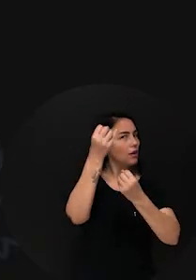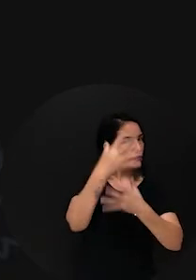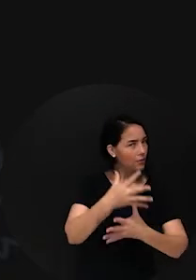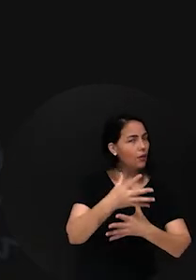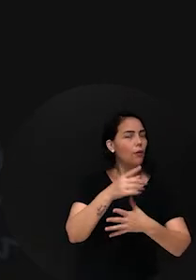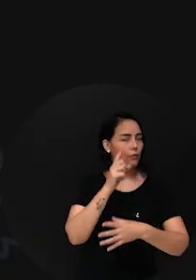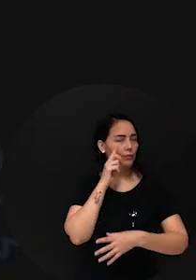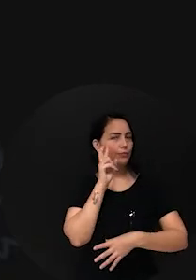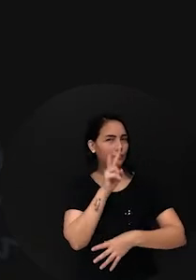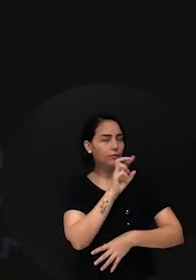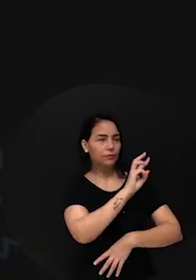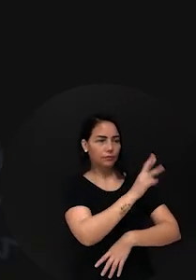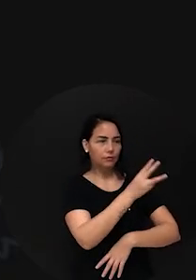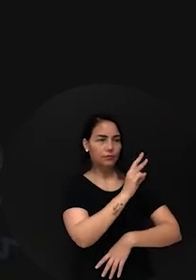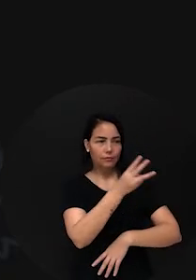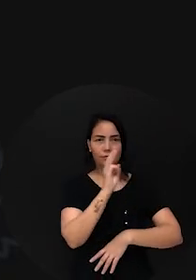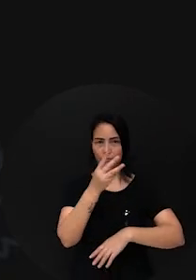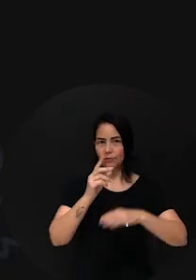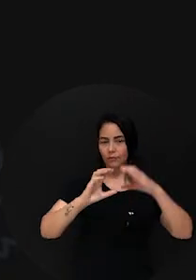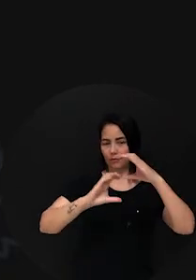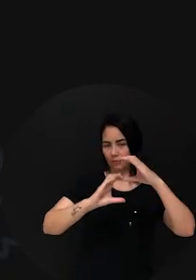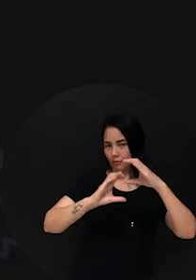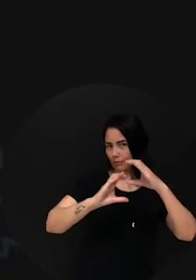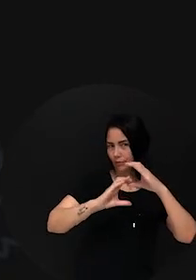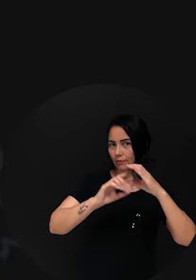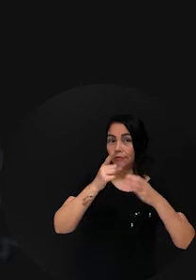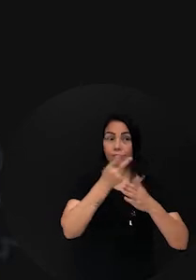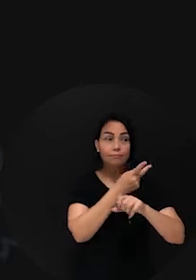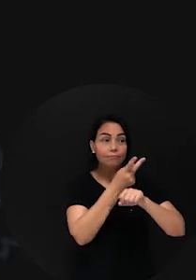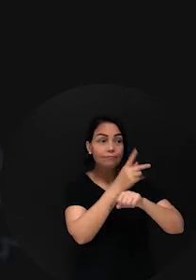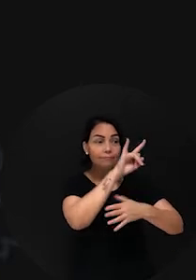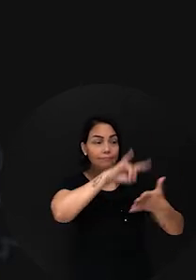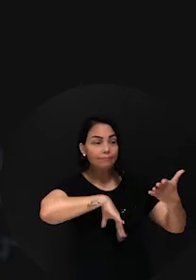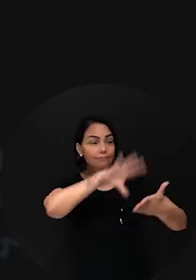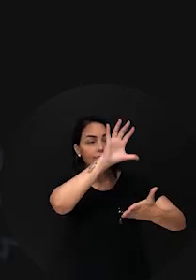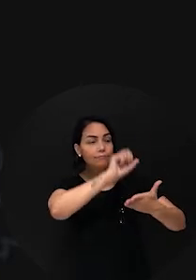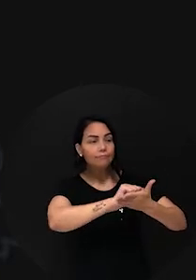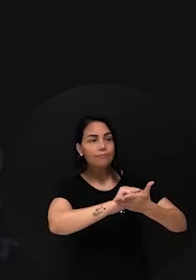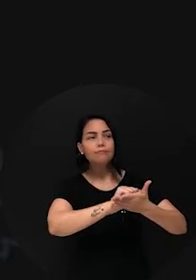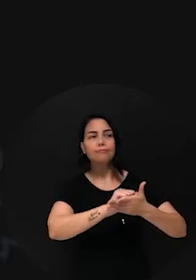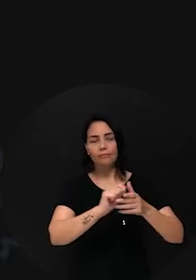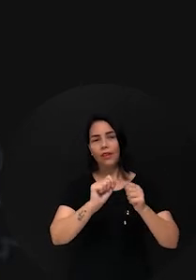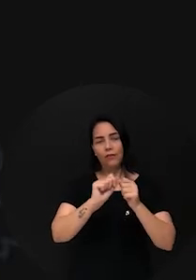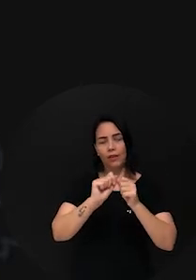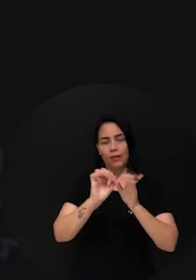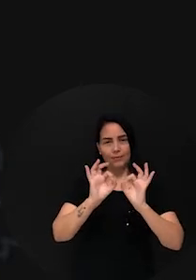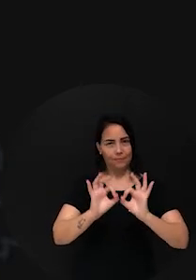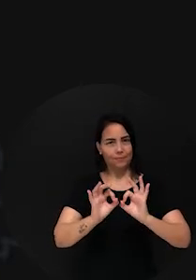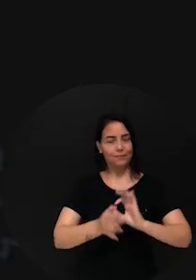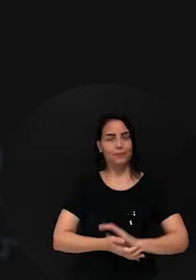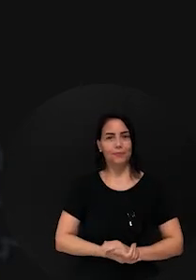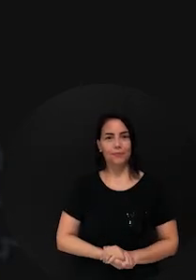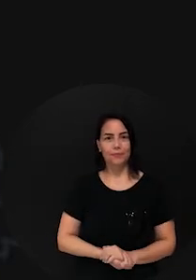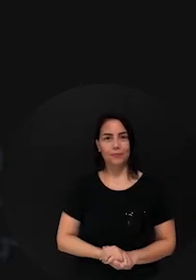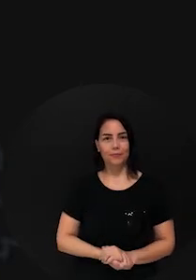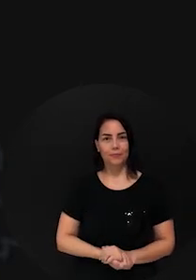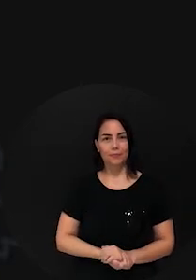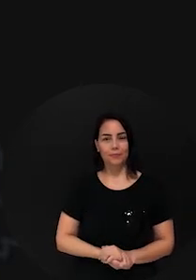lá no site da SCAR, tá? Só procurar lá o formulário para inscrição no MPT,